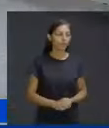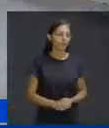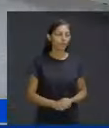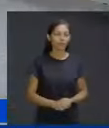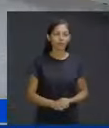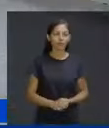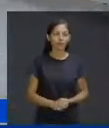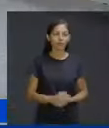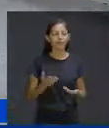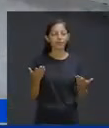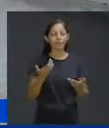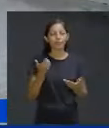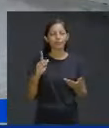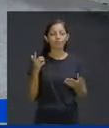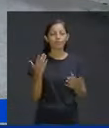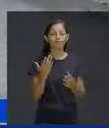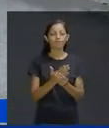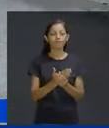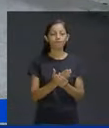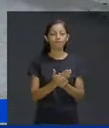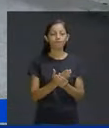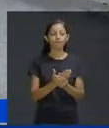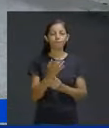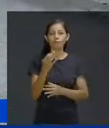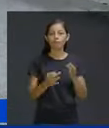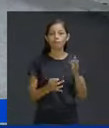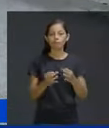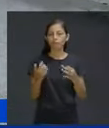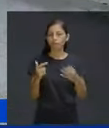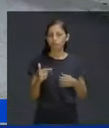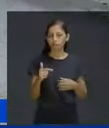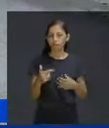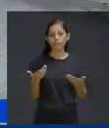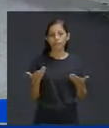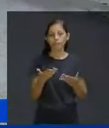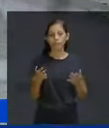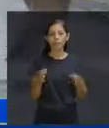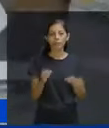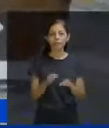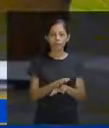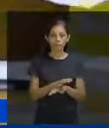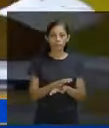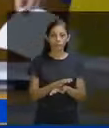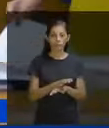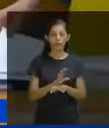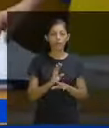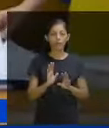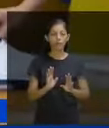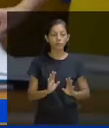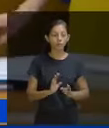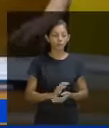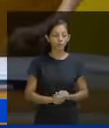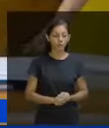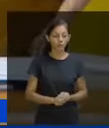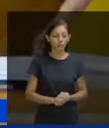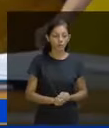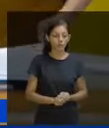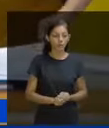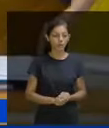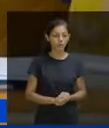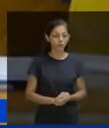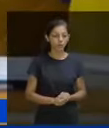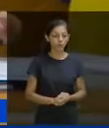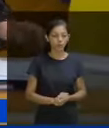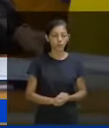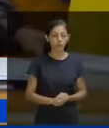processo para julgamento na sessão. Permanece margem ampla do plenário. Declarar encerrada esta sessão. Foco no desembargador